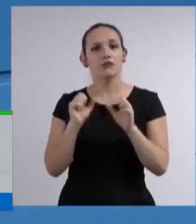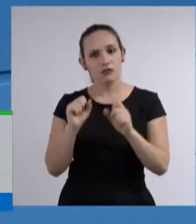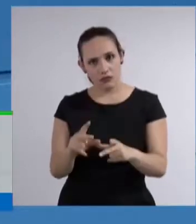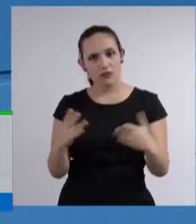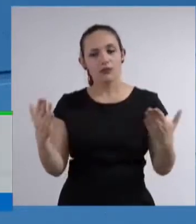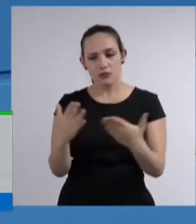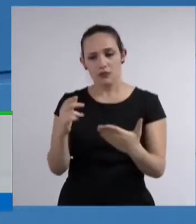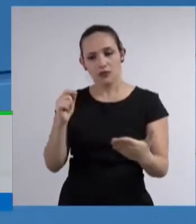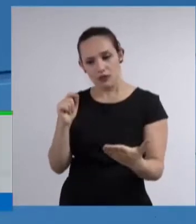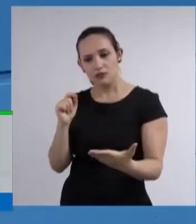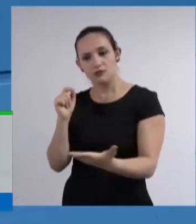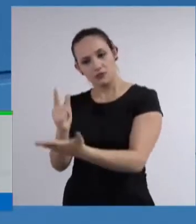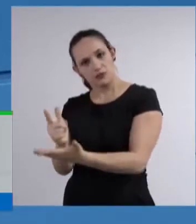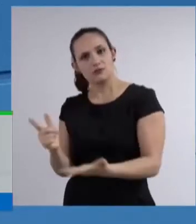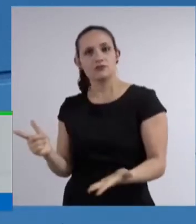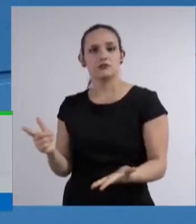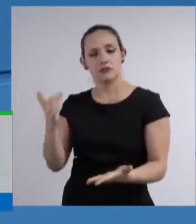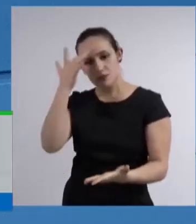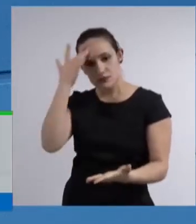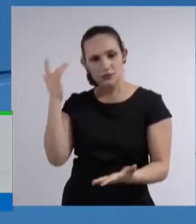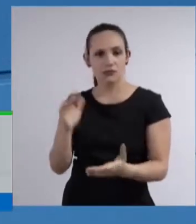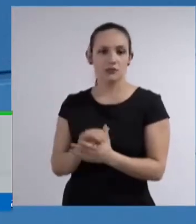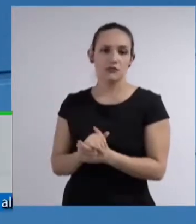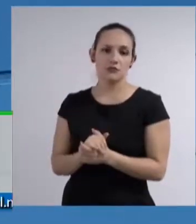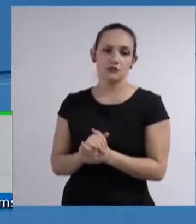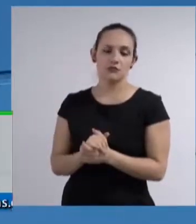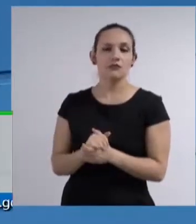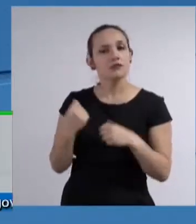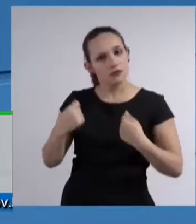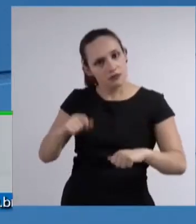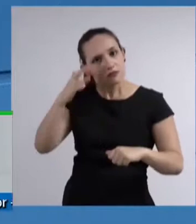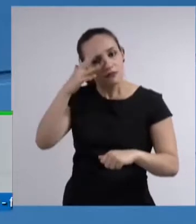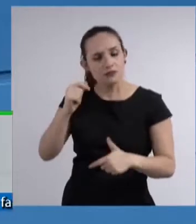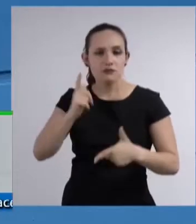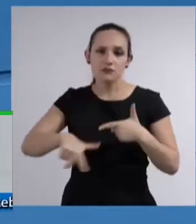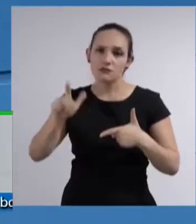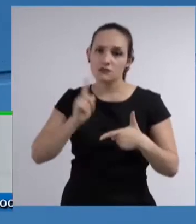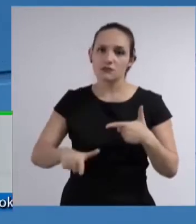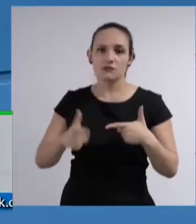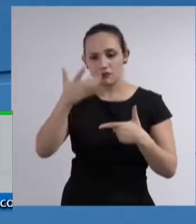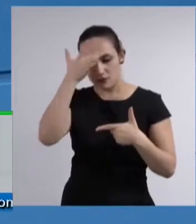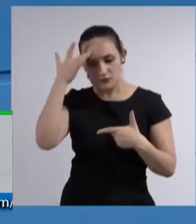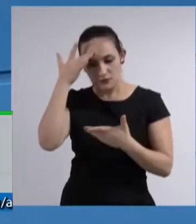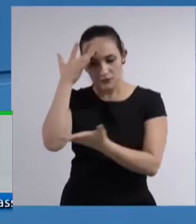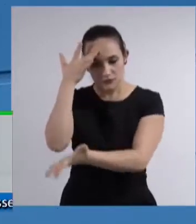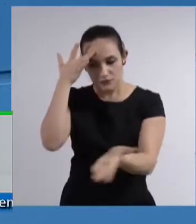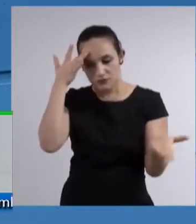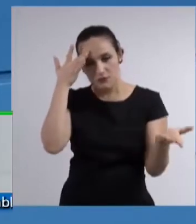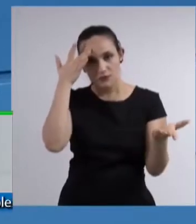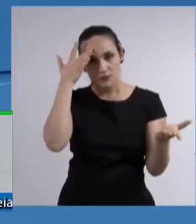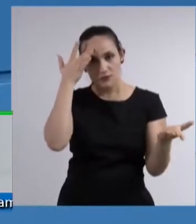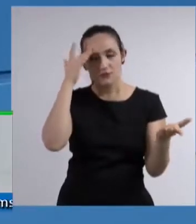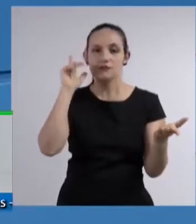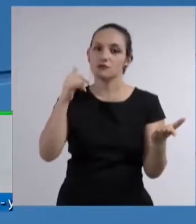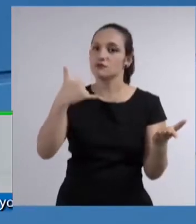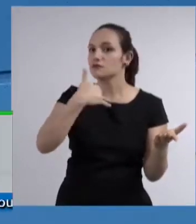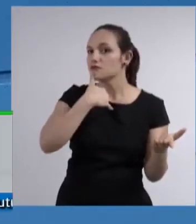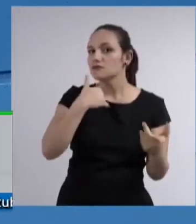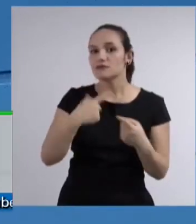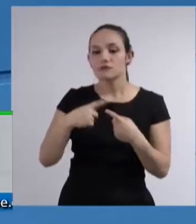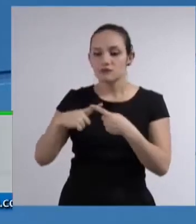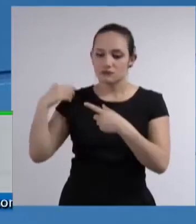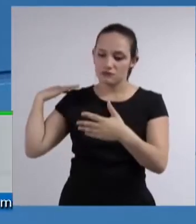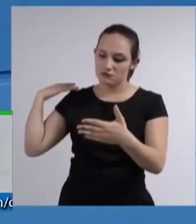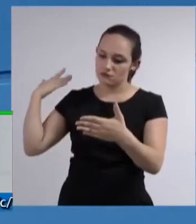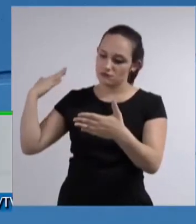o proprietário, coloca nesse fundo e vamos paulatinamente resolvendo esse problema dessas pessoas que estão aí, infelizmente, ao longo da